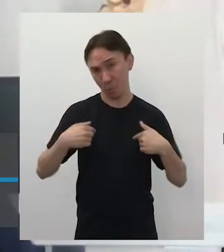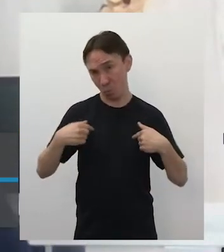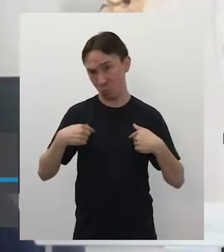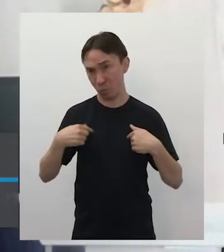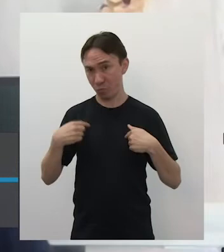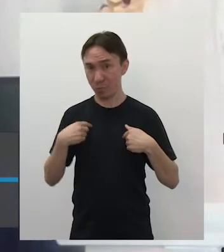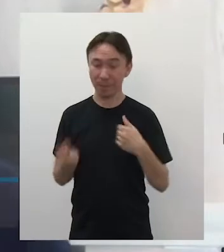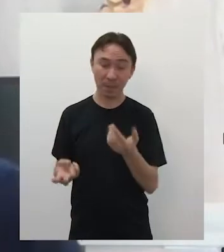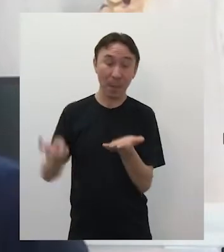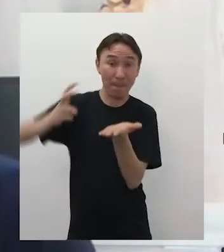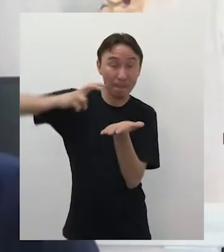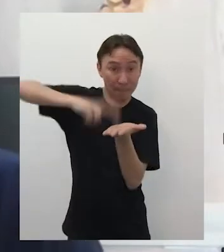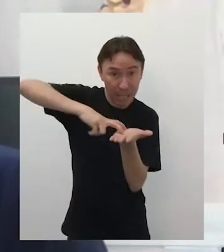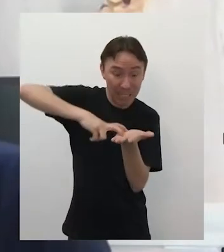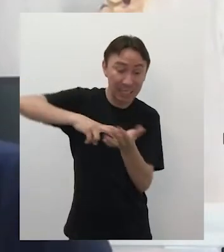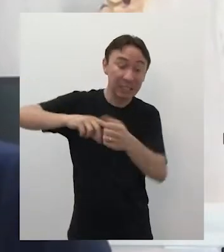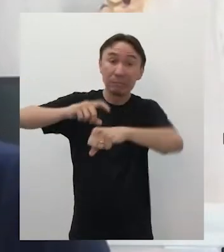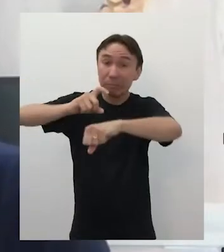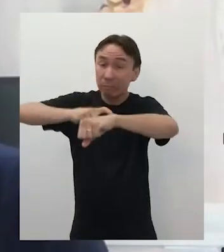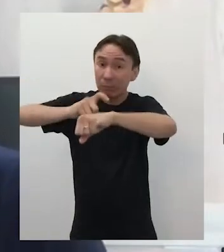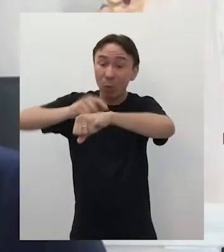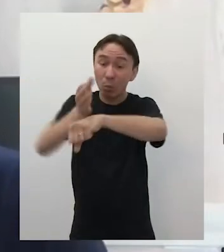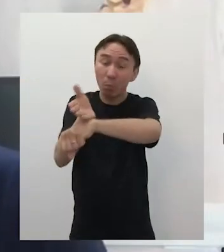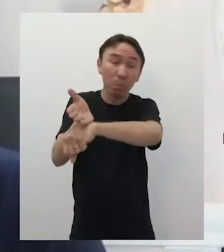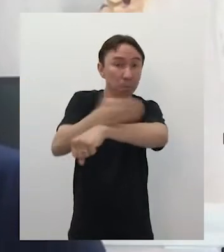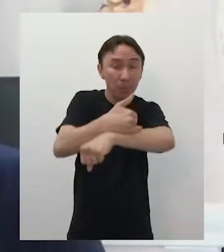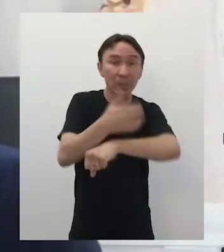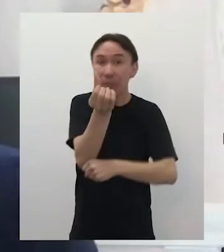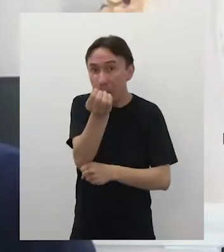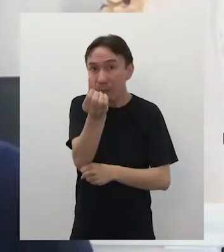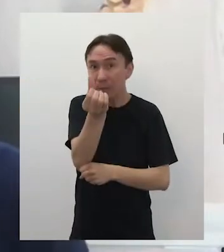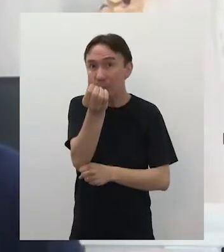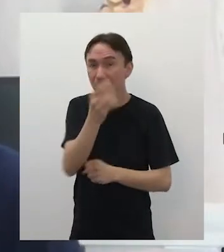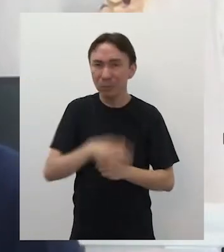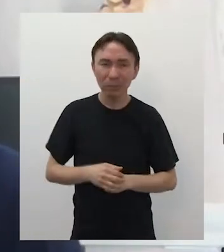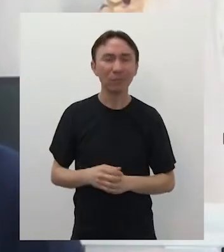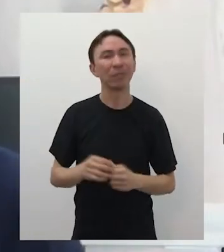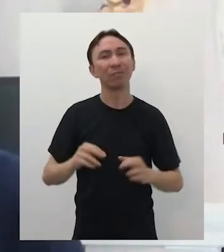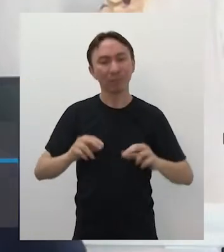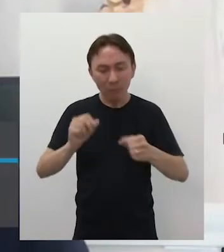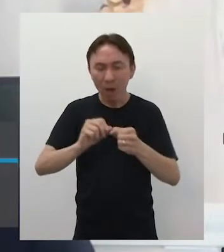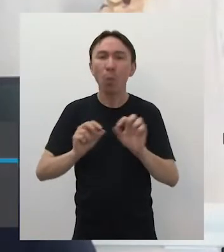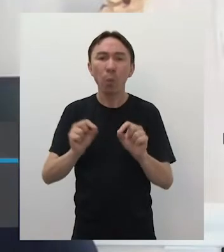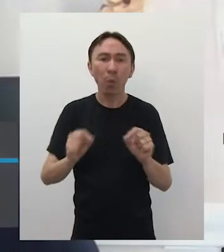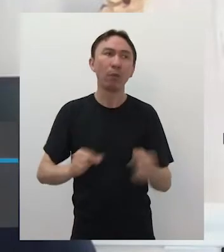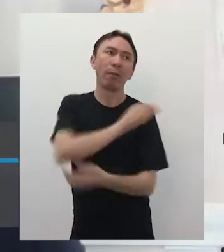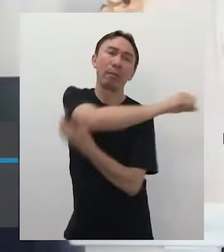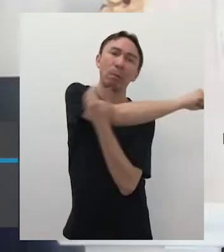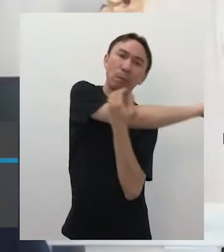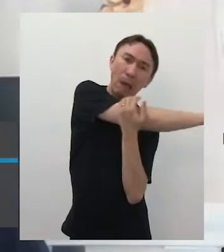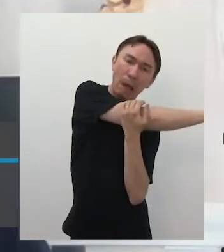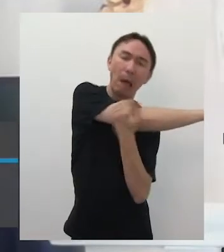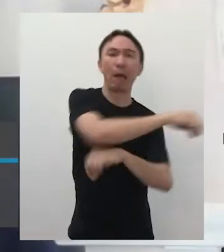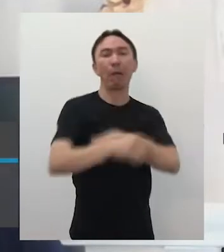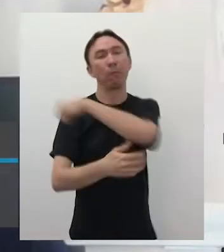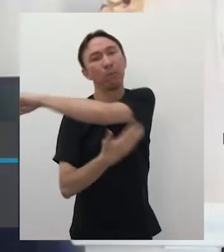de conversa com vocês. E hoje eu vim aqui falar um pouquinho de como é o meu dia a dia,